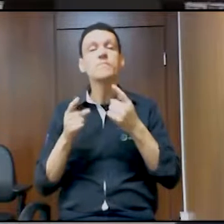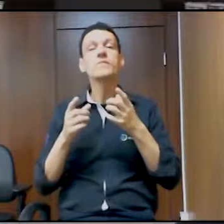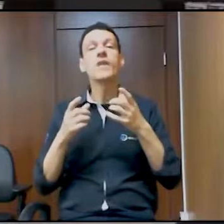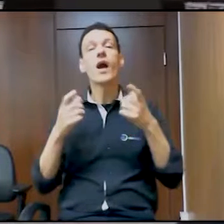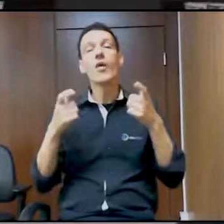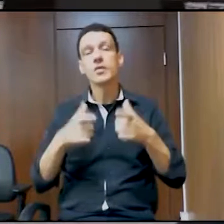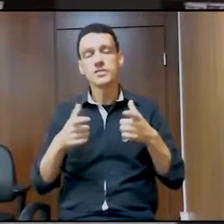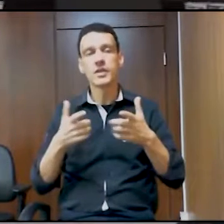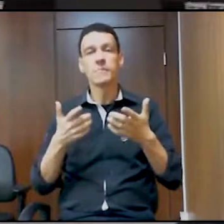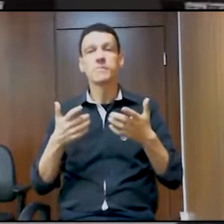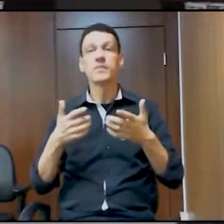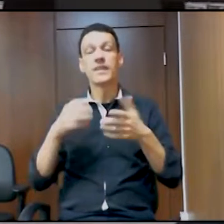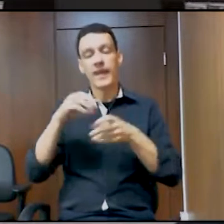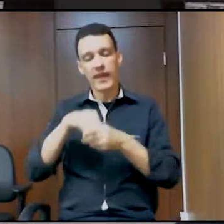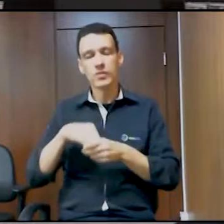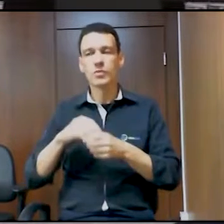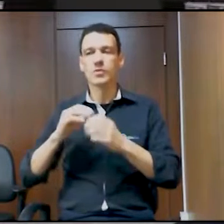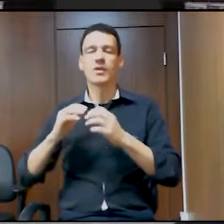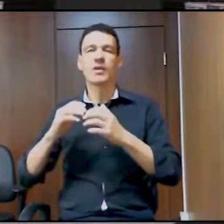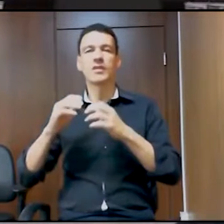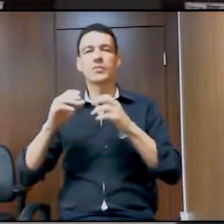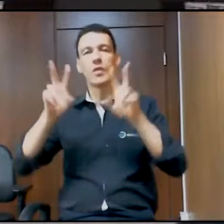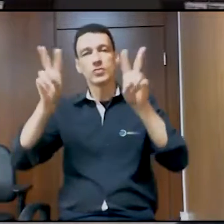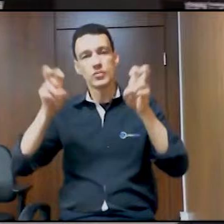problema da demanda habitacional.